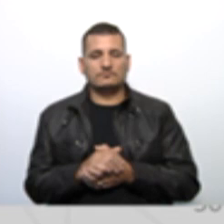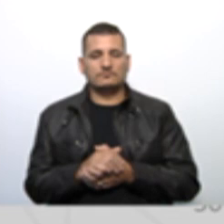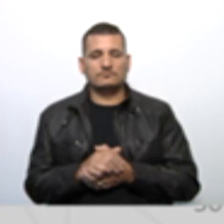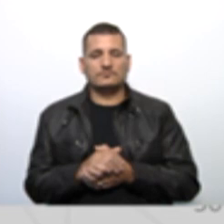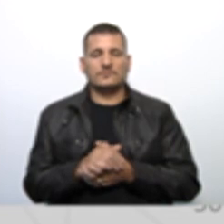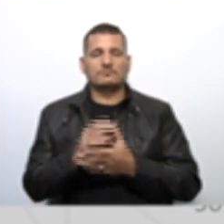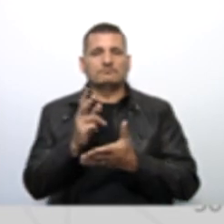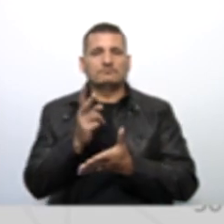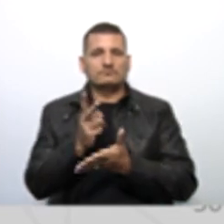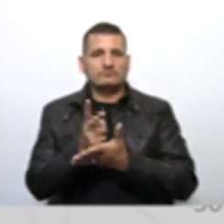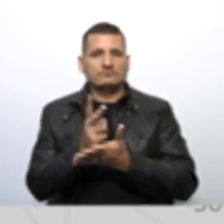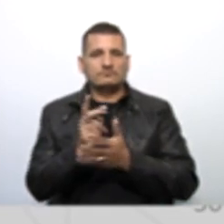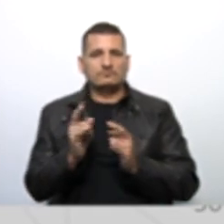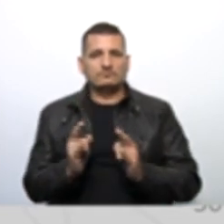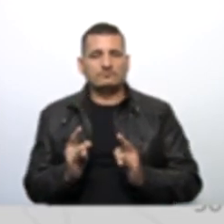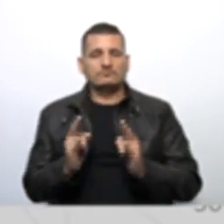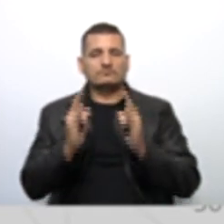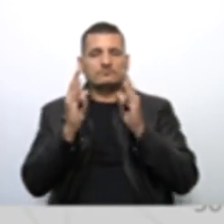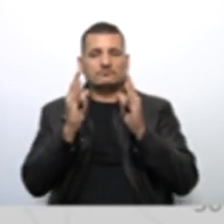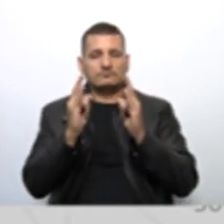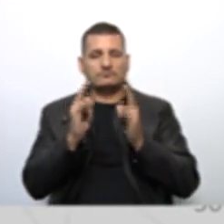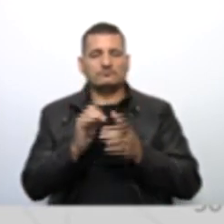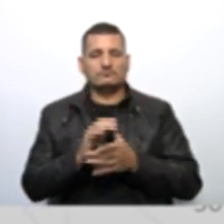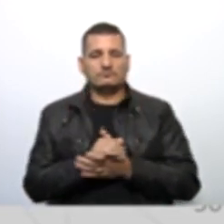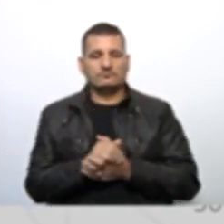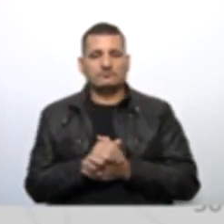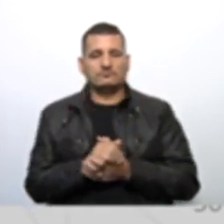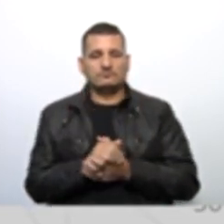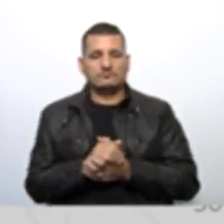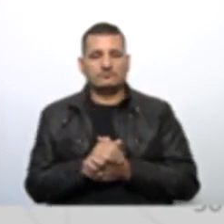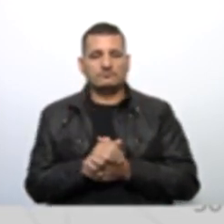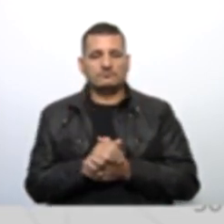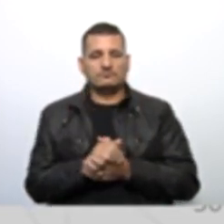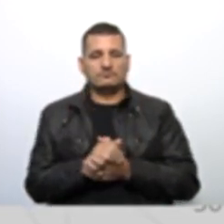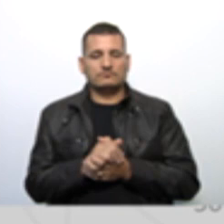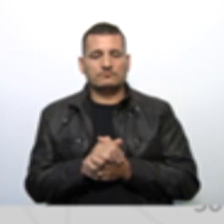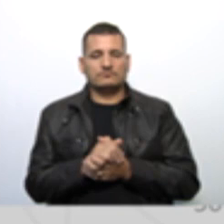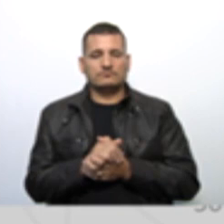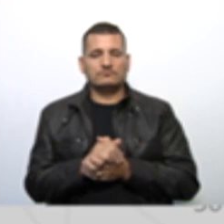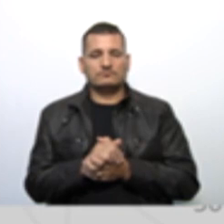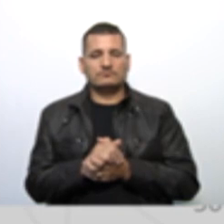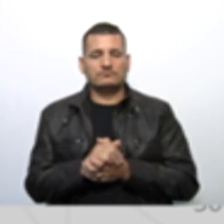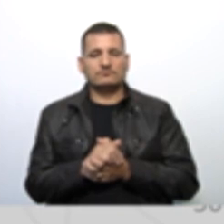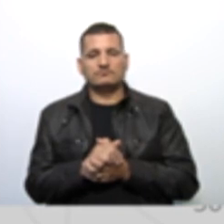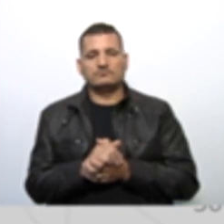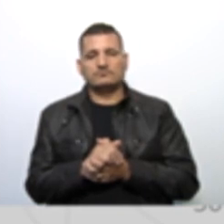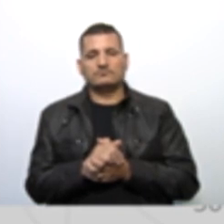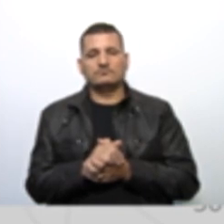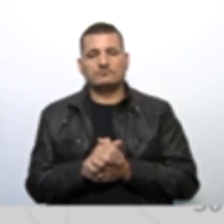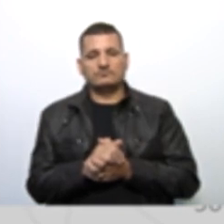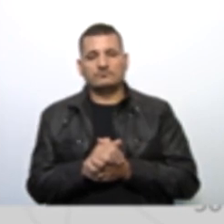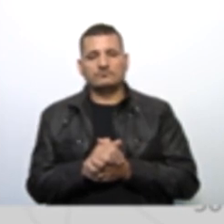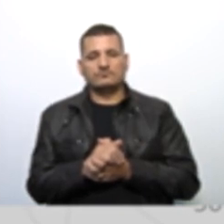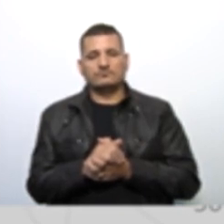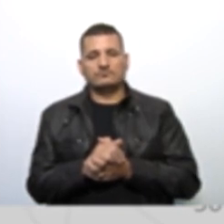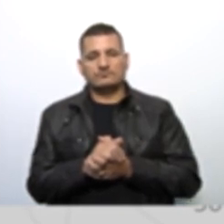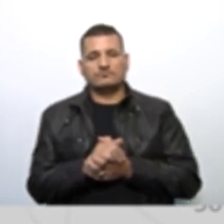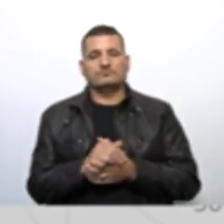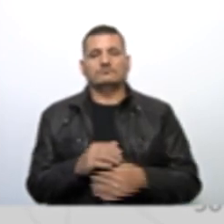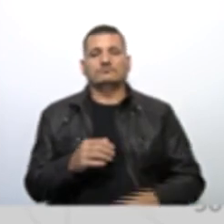no mesmo prédiozinho aqui, ó, vamos supor que nós temos o andar aqui, ó, primeiro andar, né? Primeiro